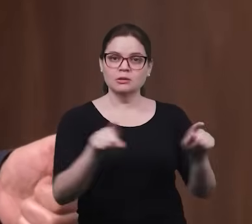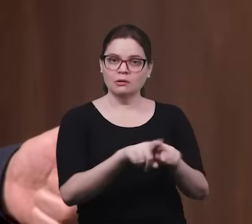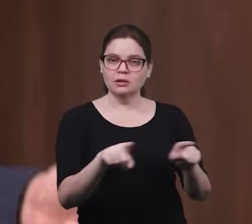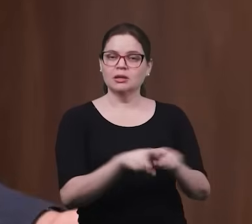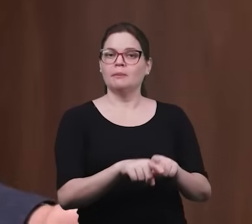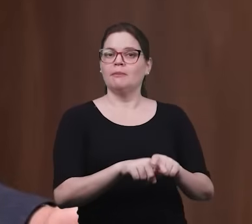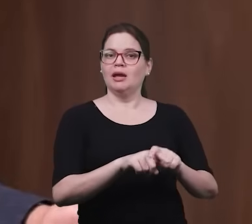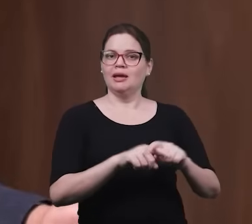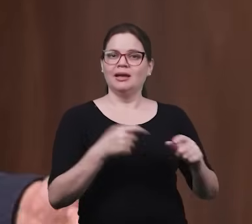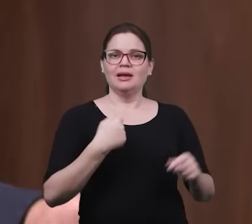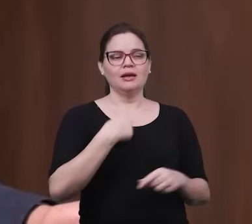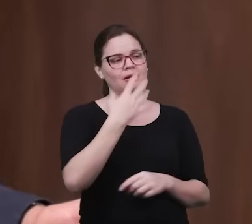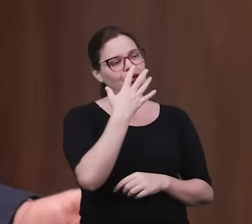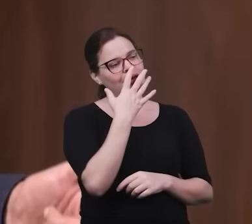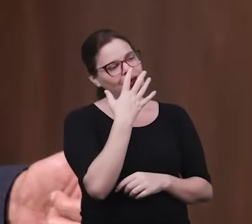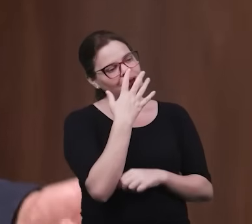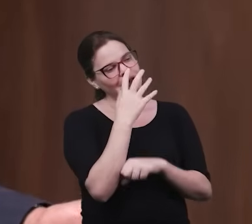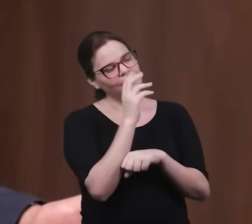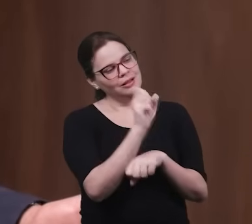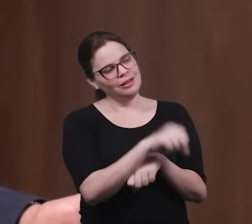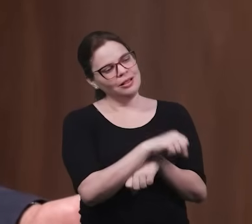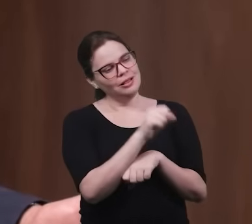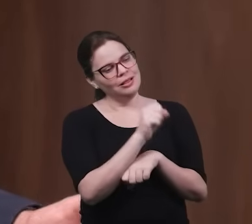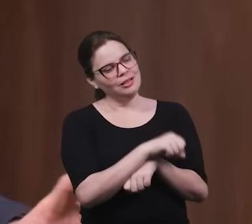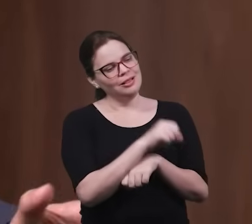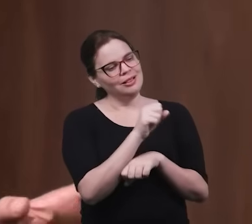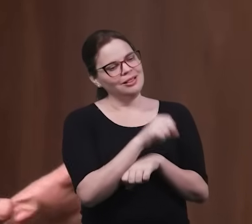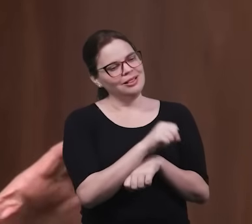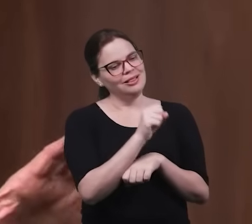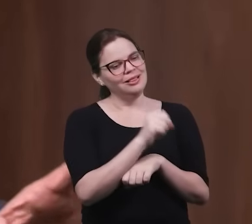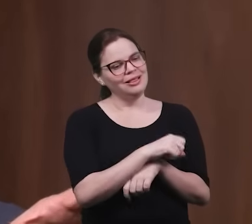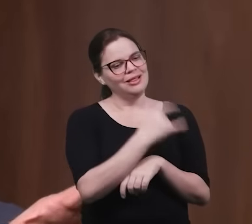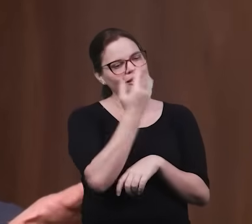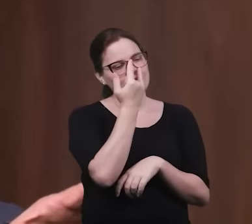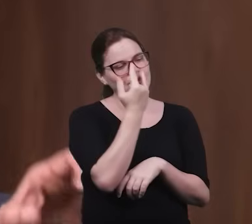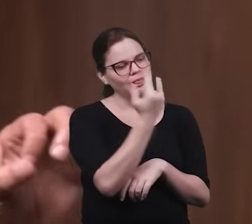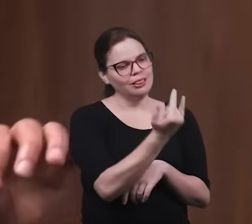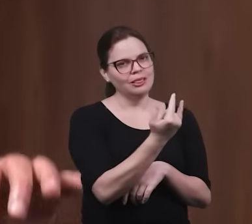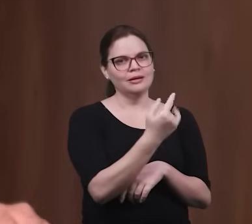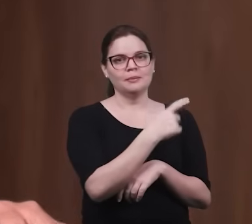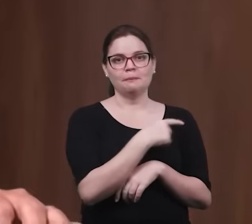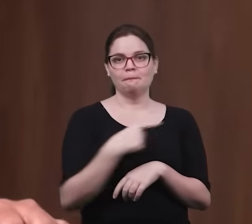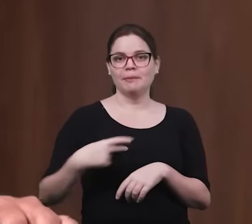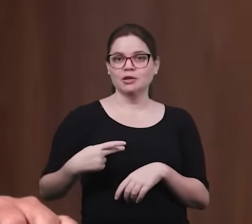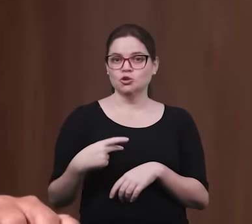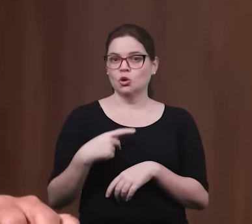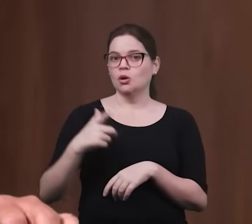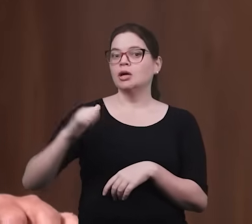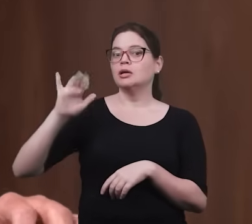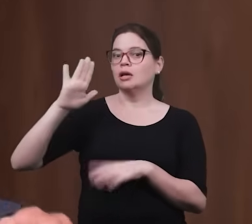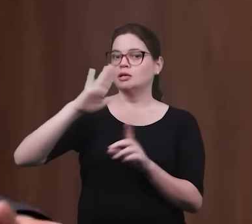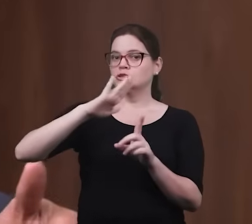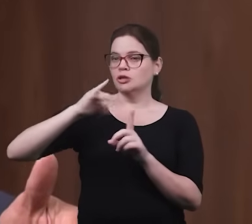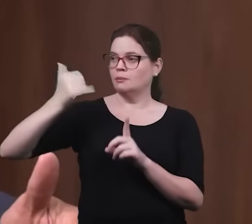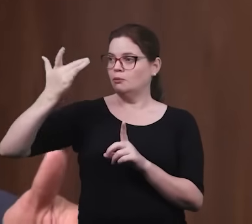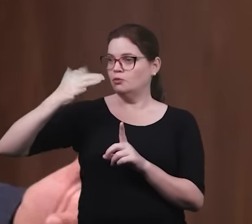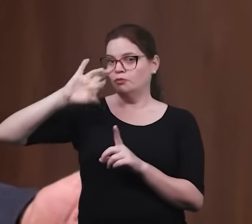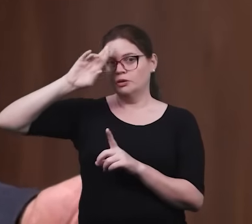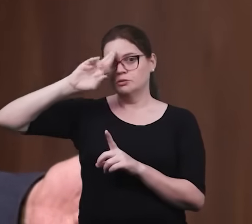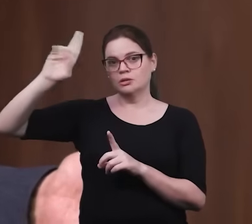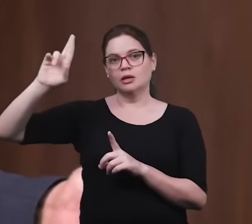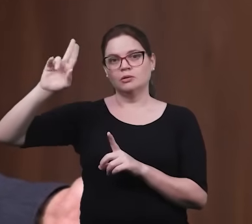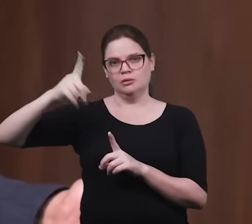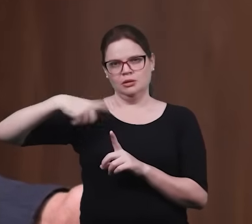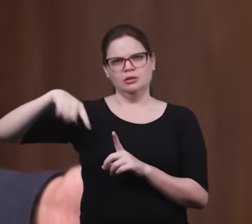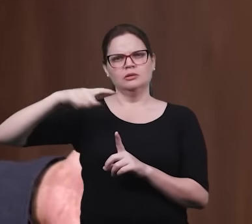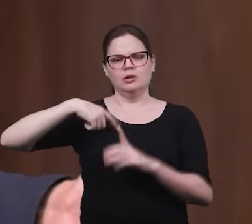nós admirarmos os homens, os líderes, os pastores são colocados pelo Senhor e nós